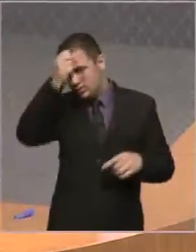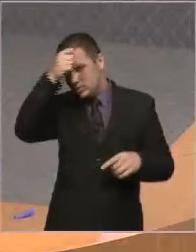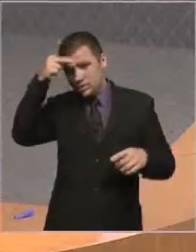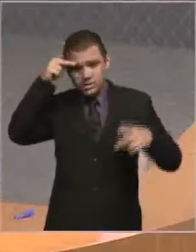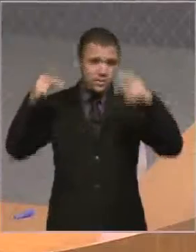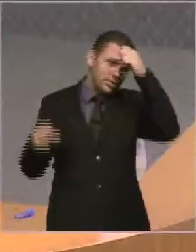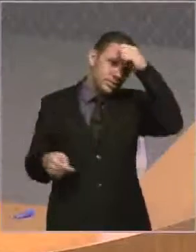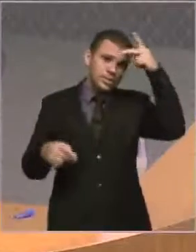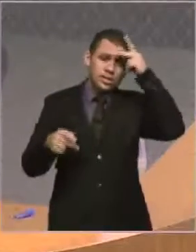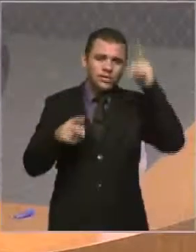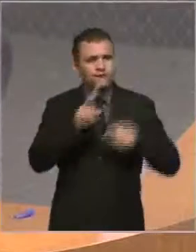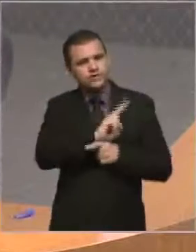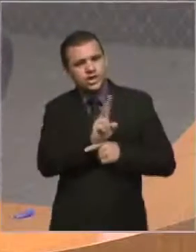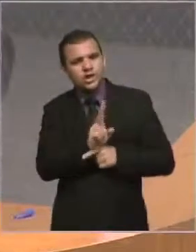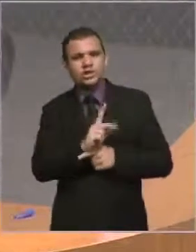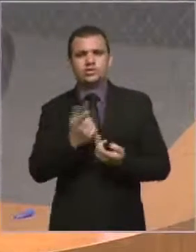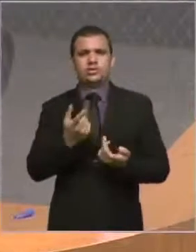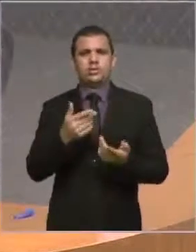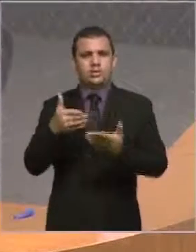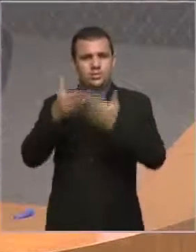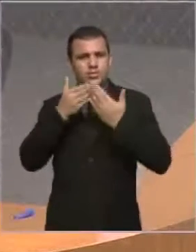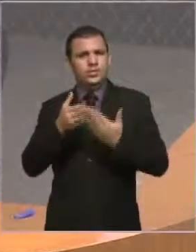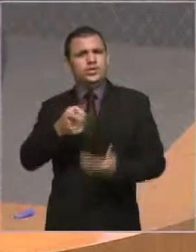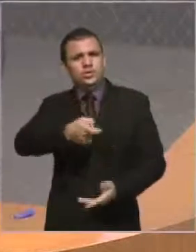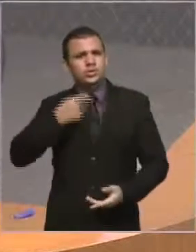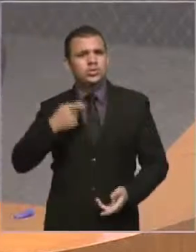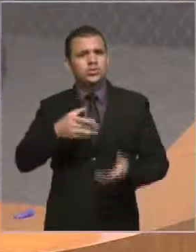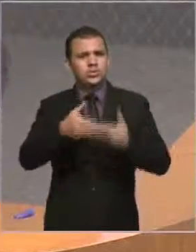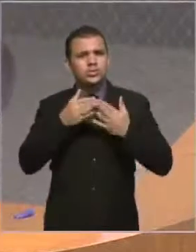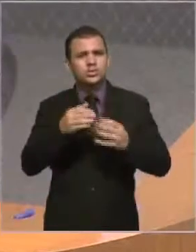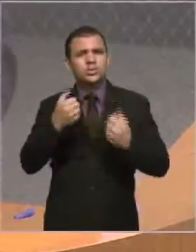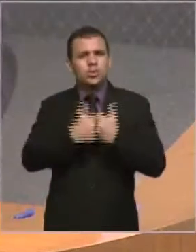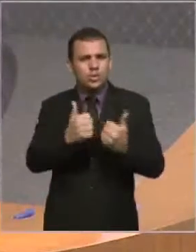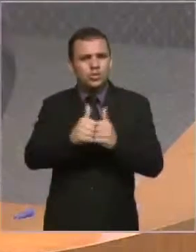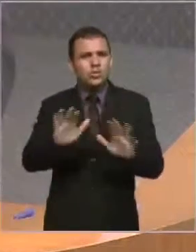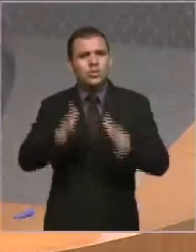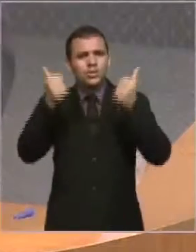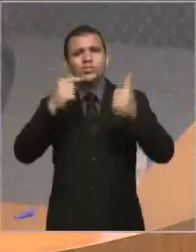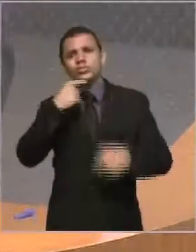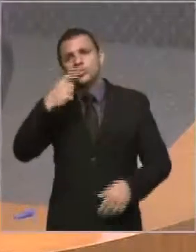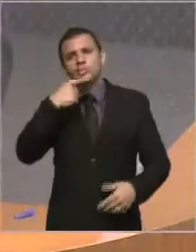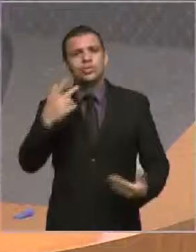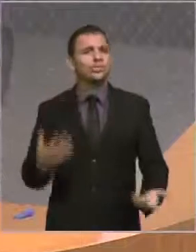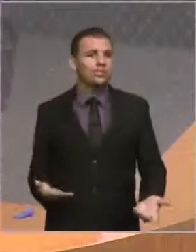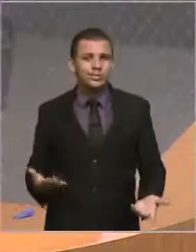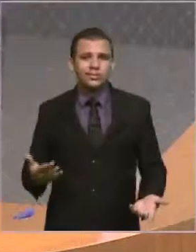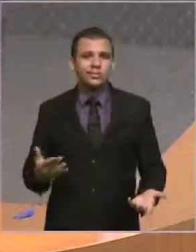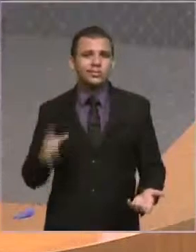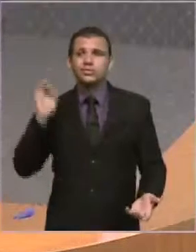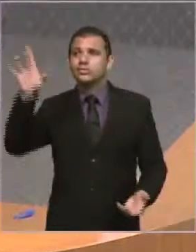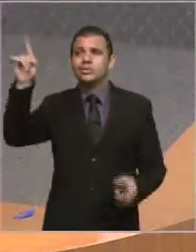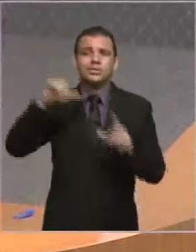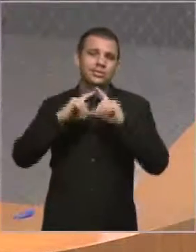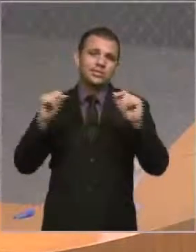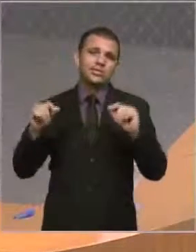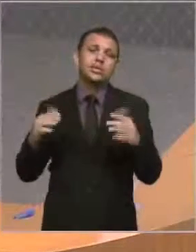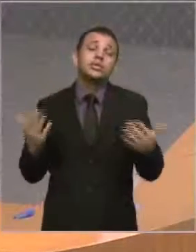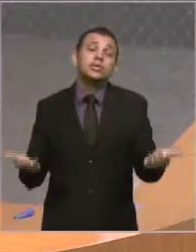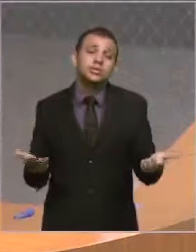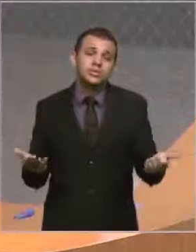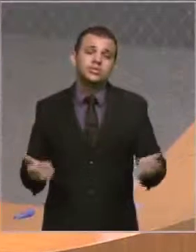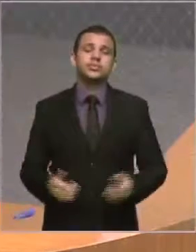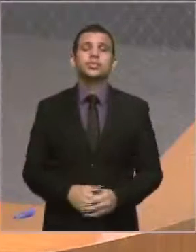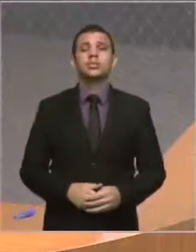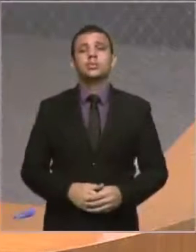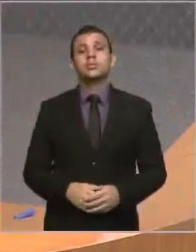empresas coloquem ônibus de qualidade. Então, existia apenas um instrumento,